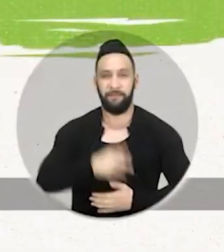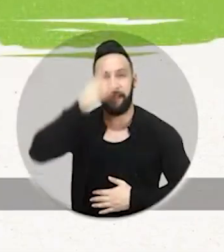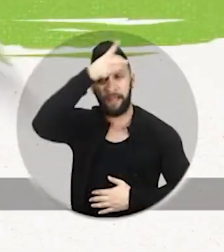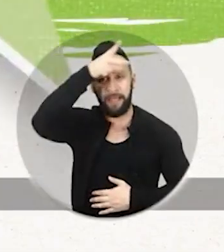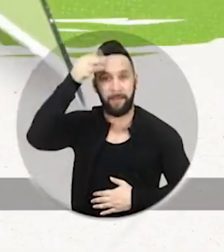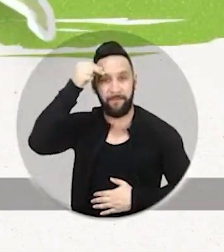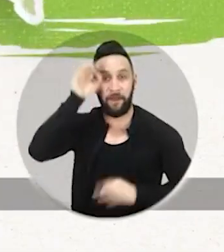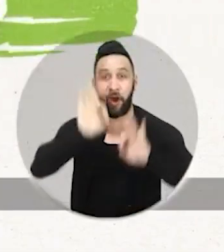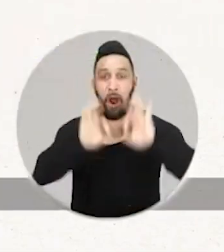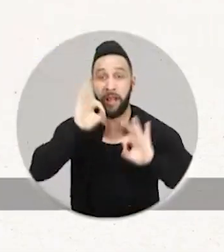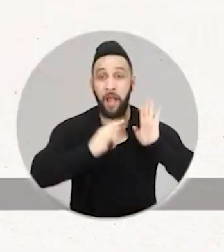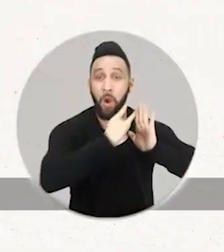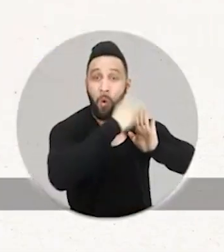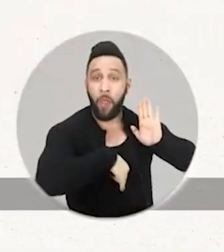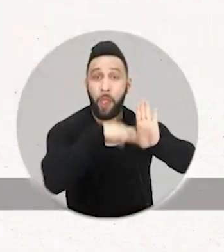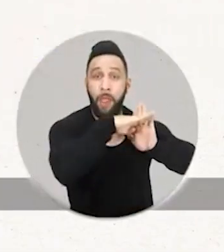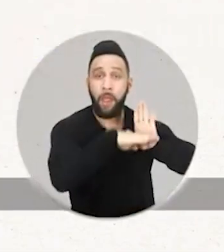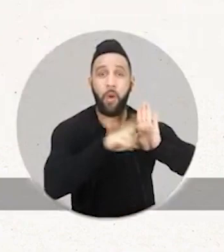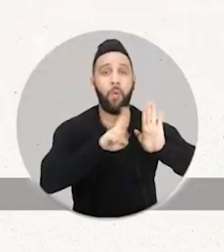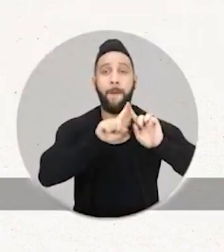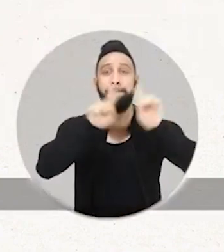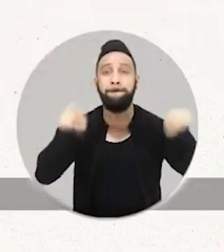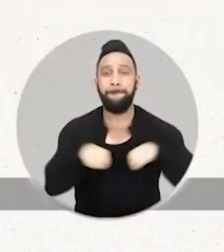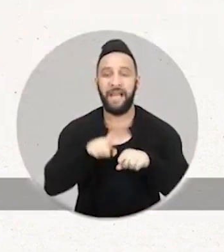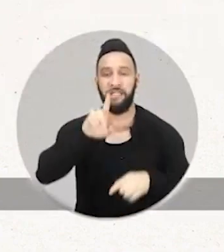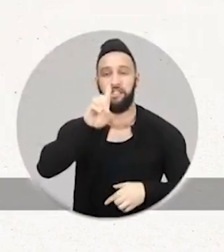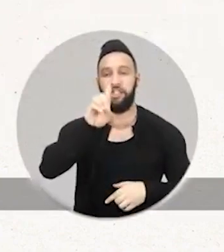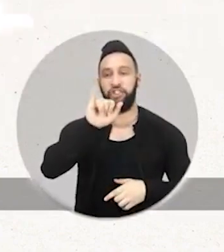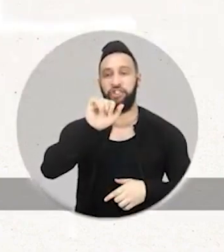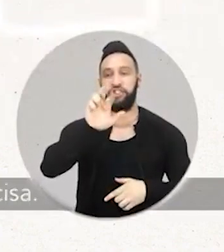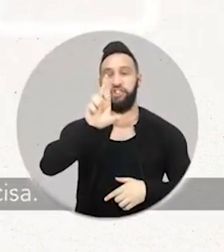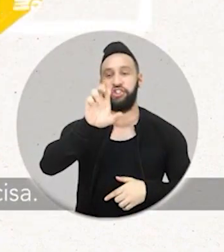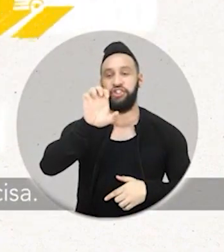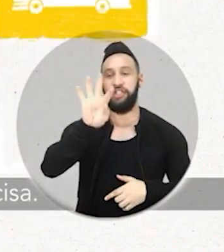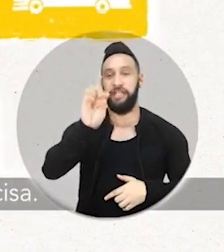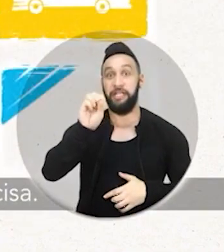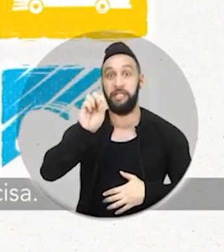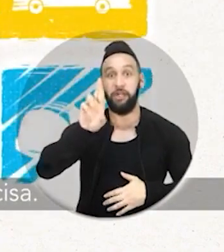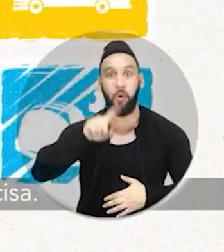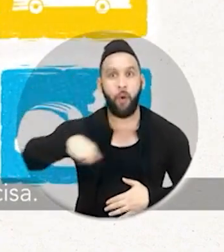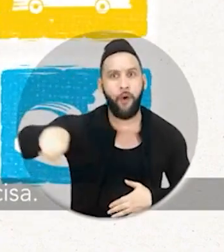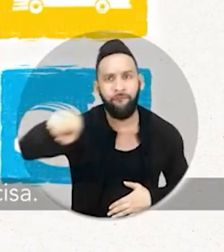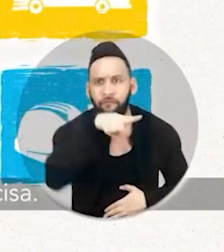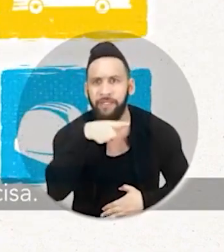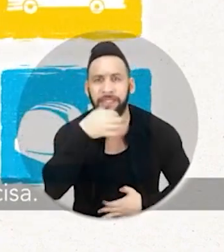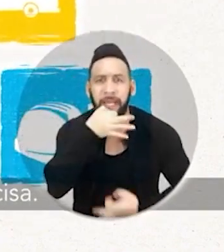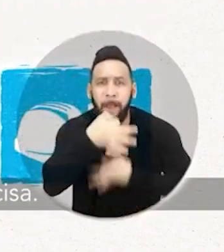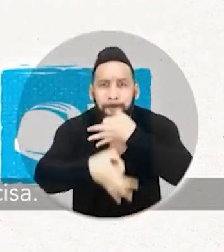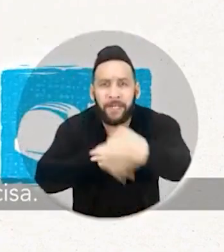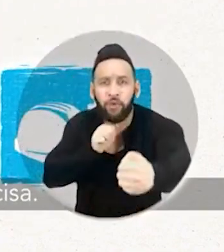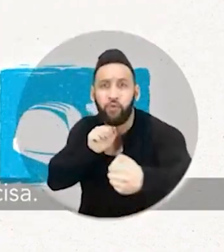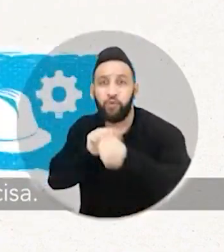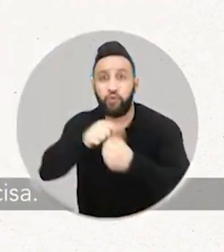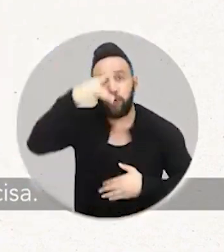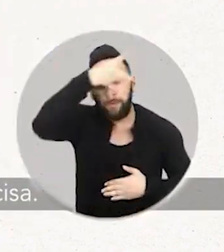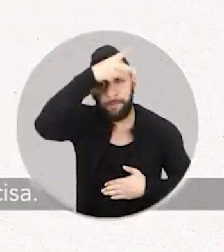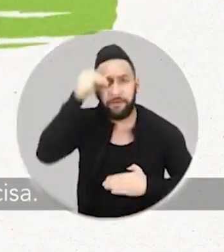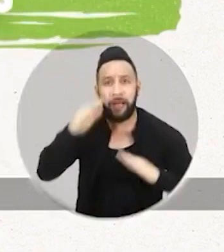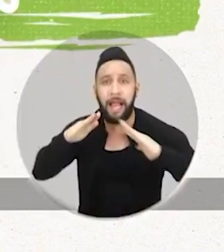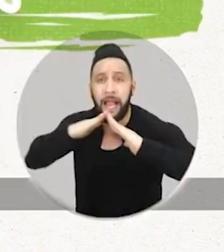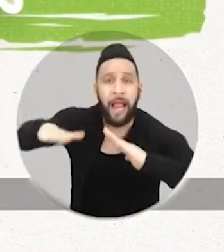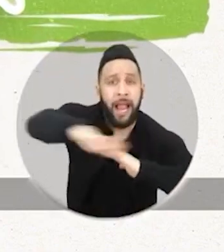Fortaleza está trabalhando no plano diretor. Ninguém melhor do que você para decidir junto com a prefeitura o que o seu bairro mais